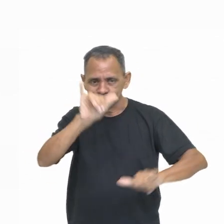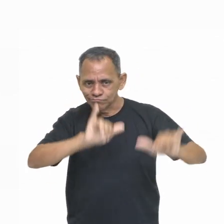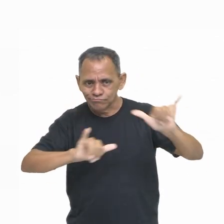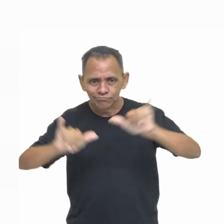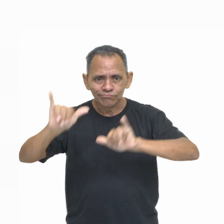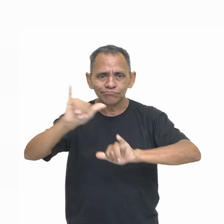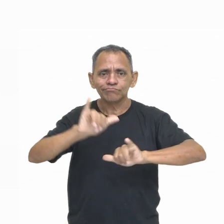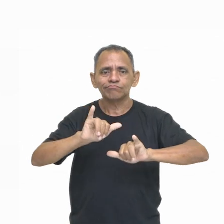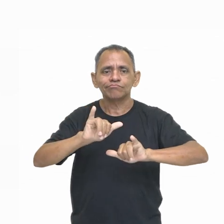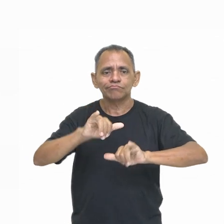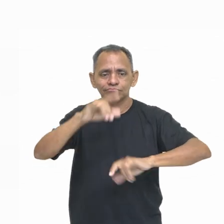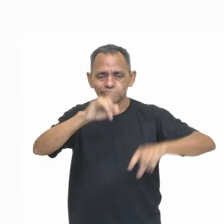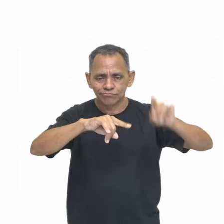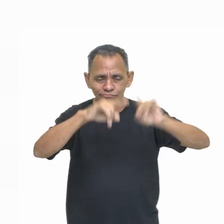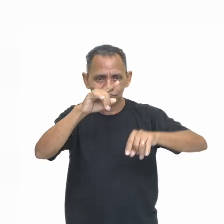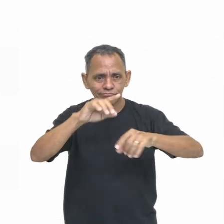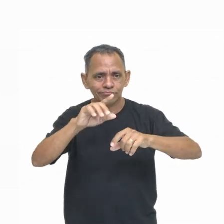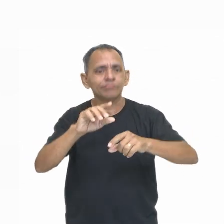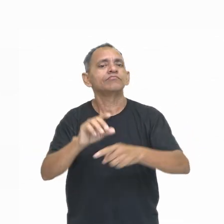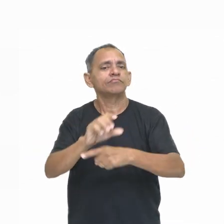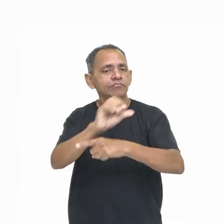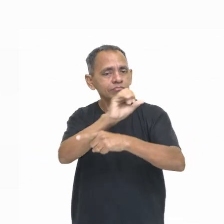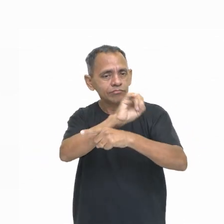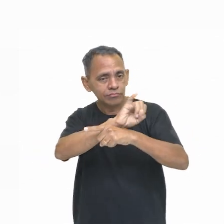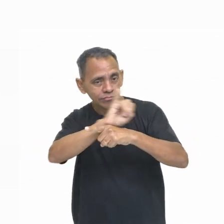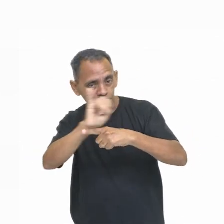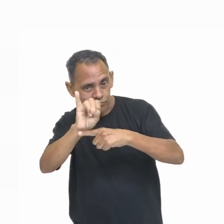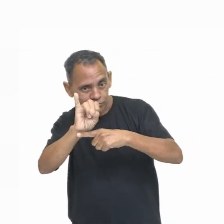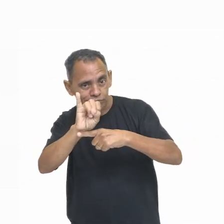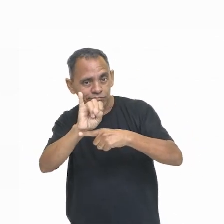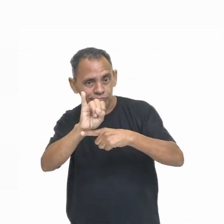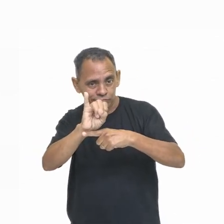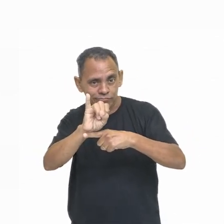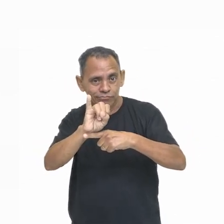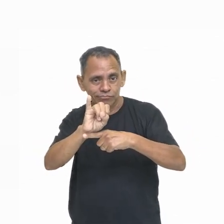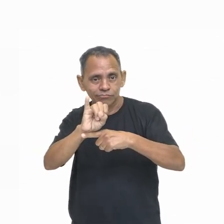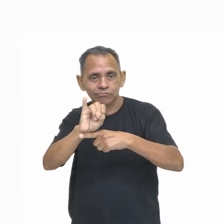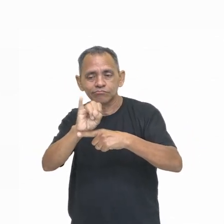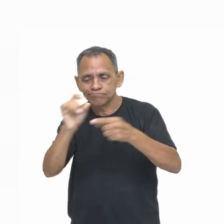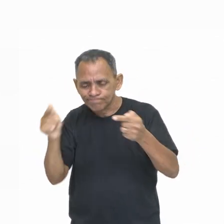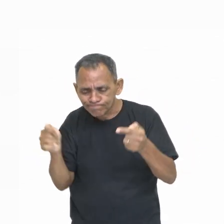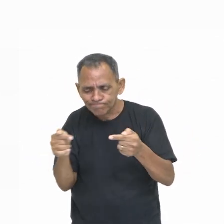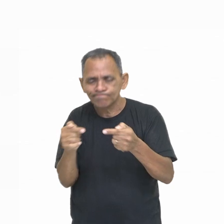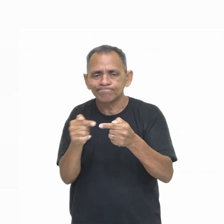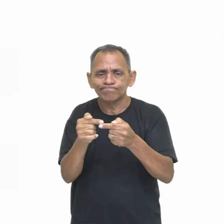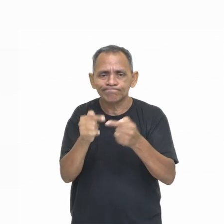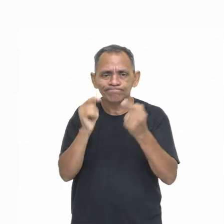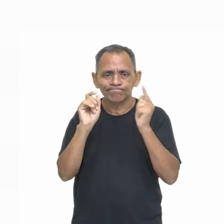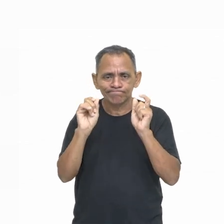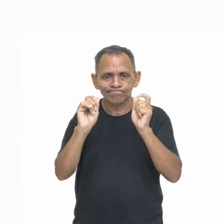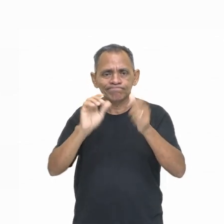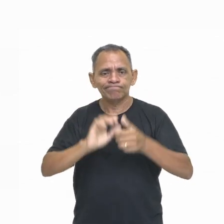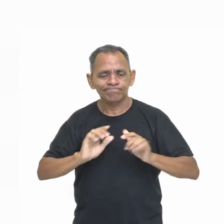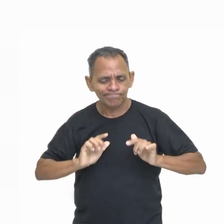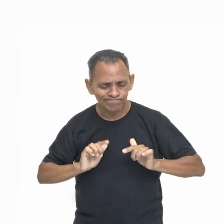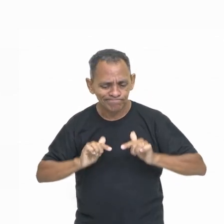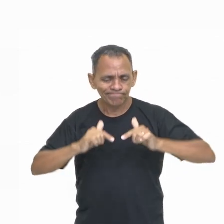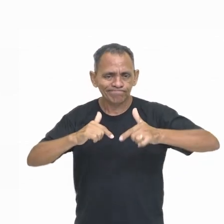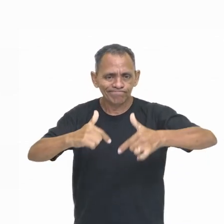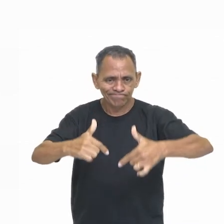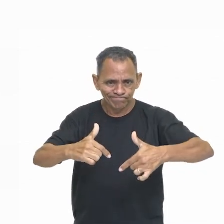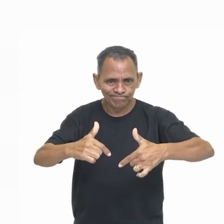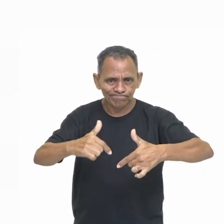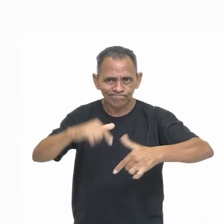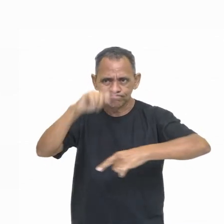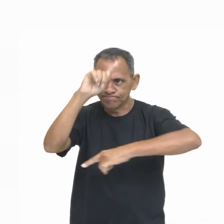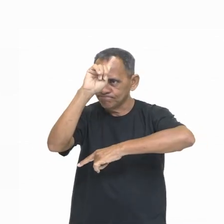Seriam compostos inorgânicos que teriam se combinado e por ação justamente